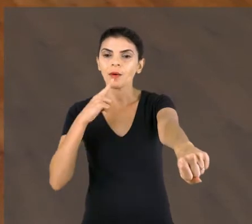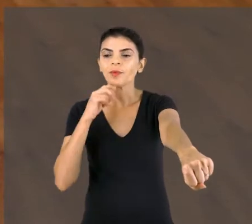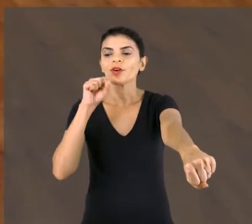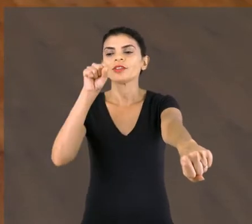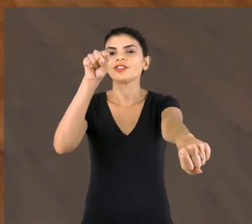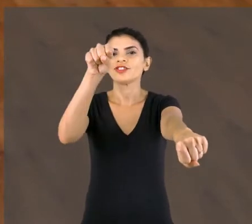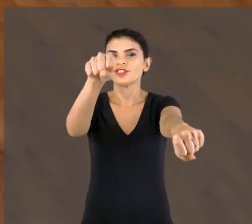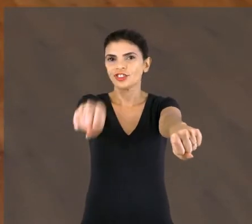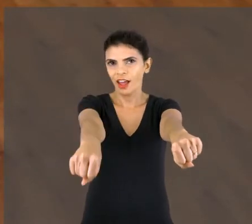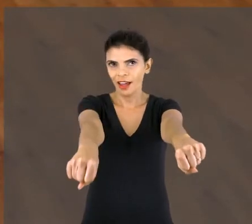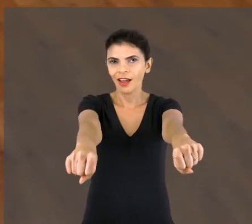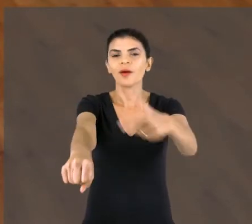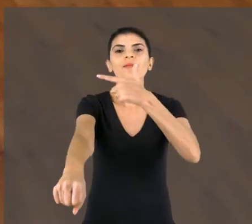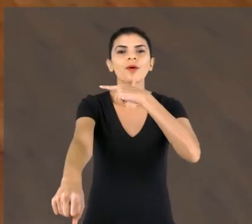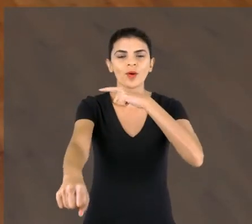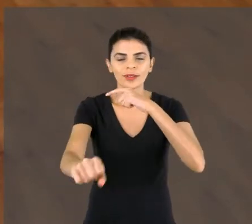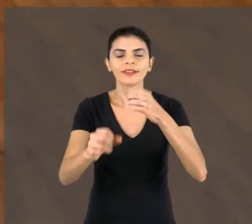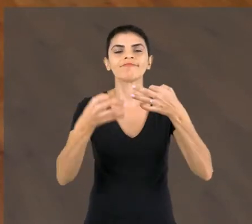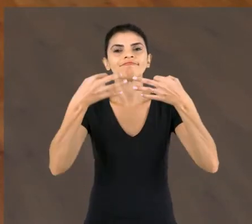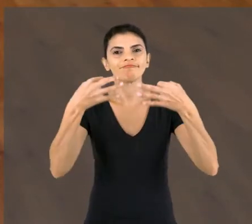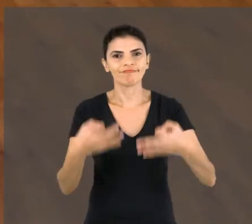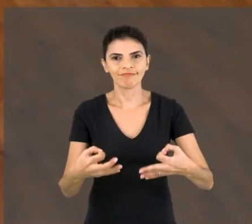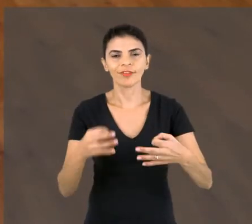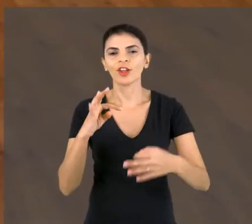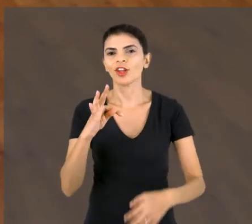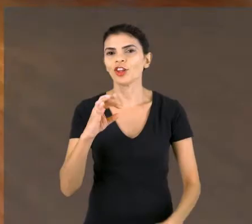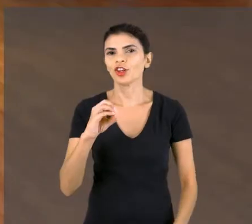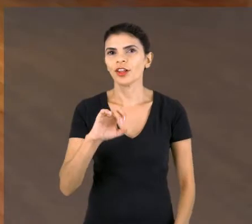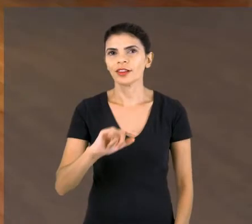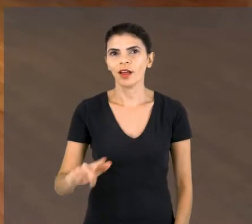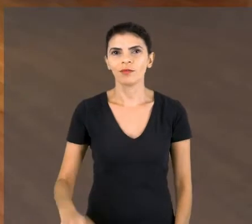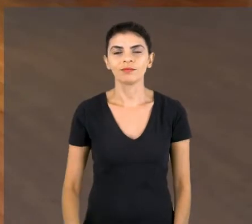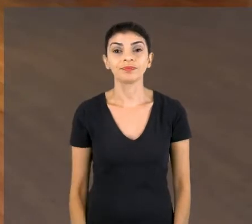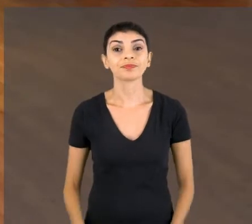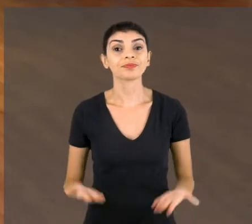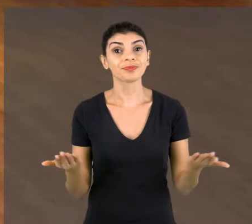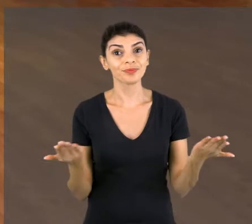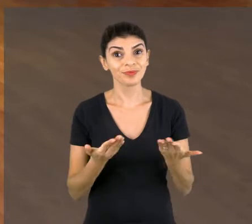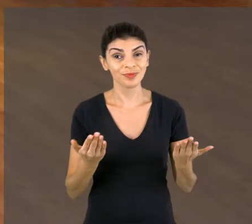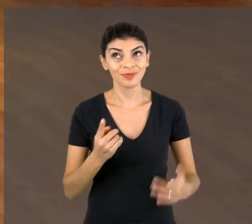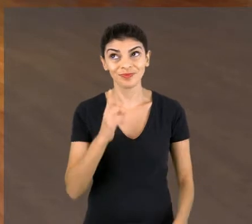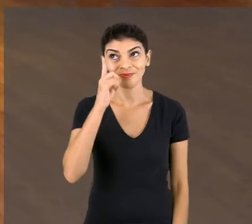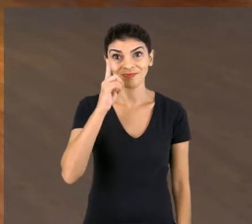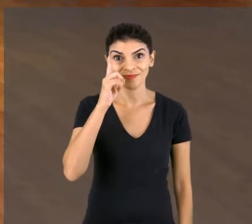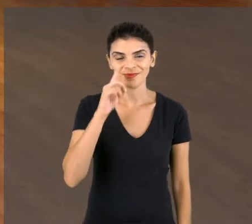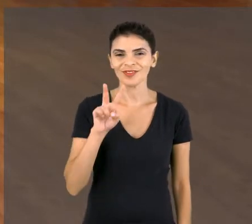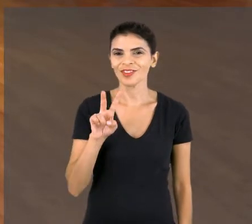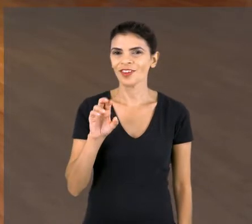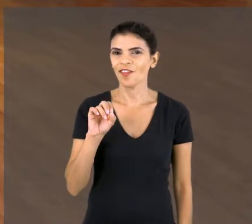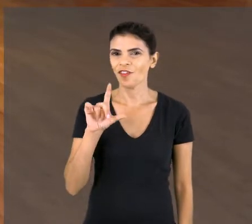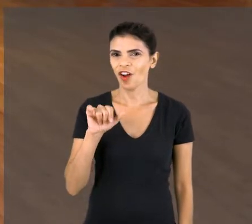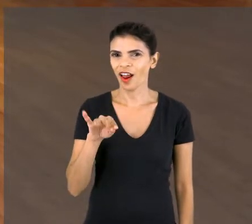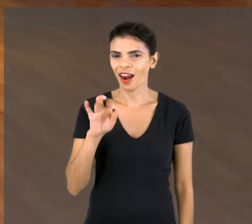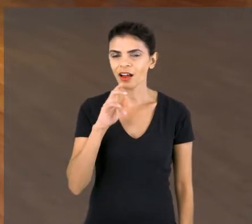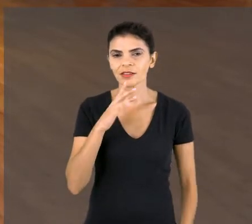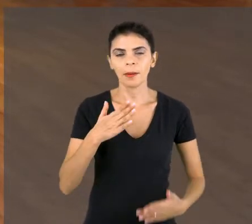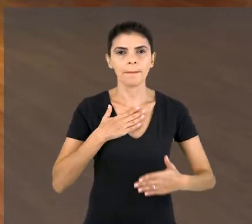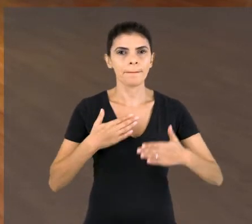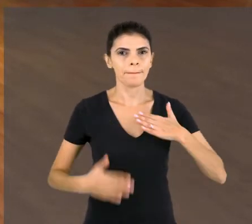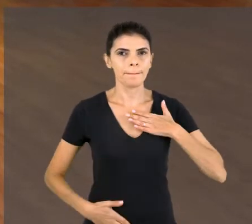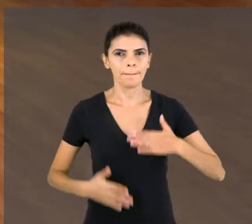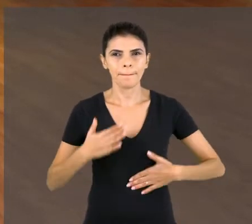depois esticar o outro para chegar na posição do total. E aí agora a volante vai transferir todo o